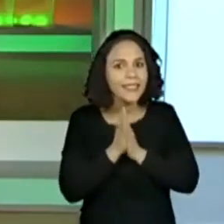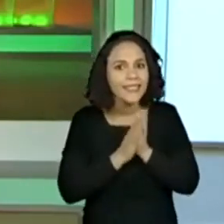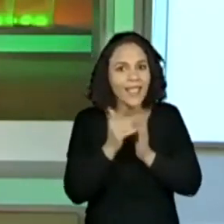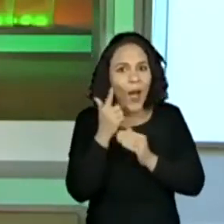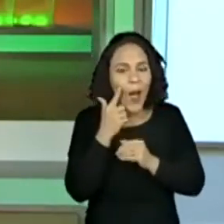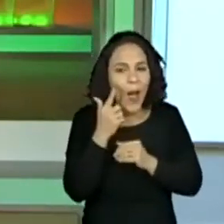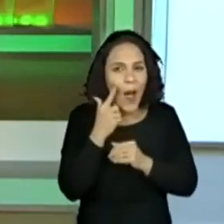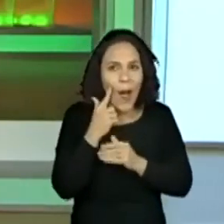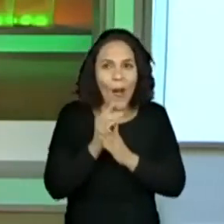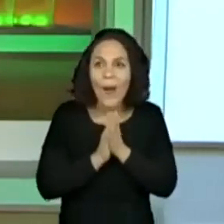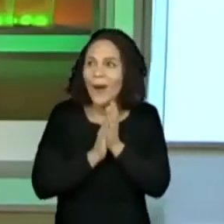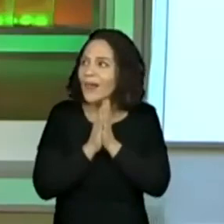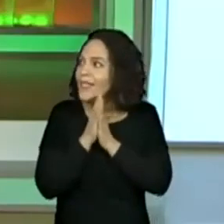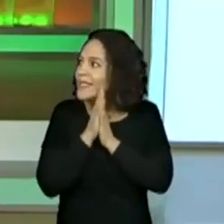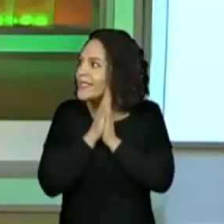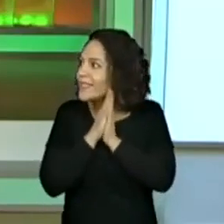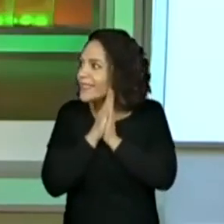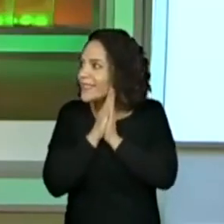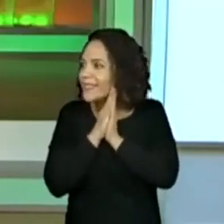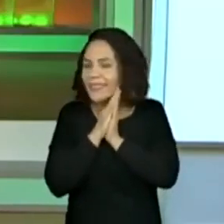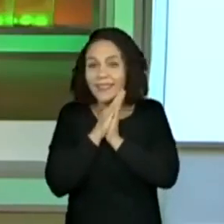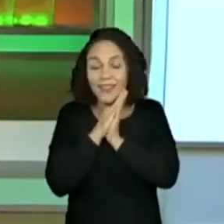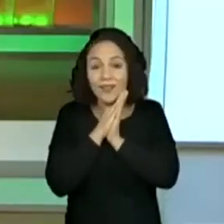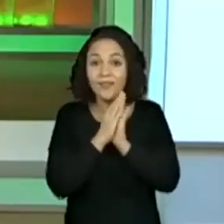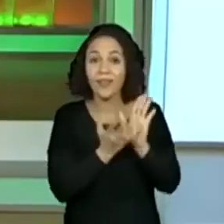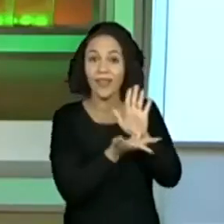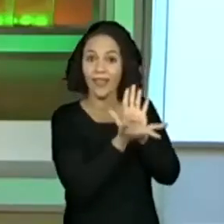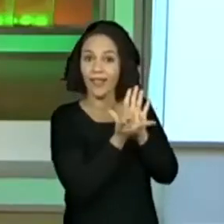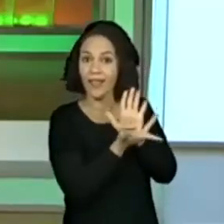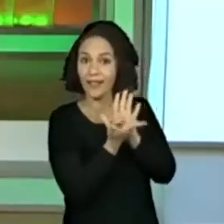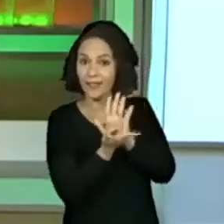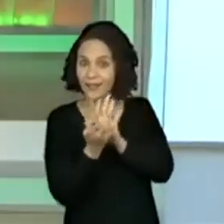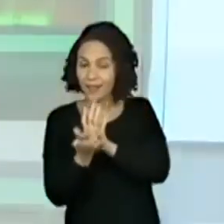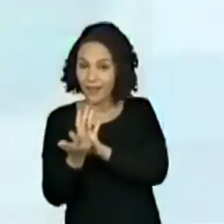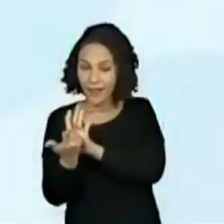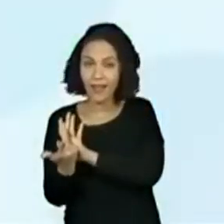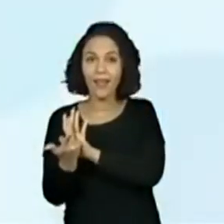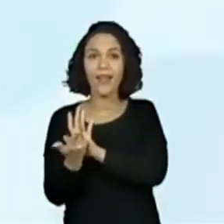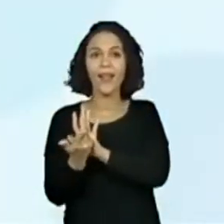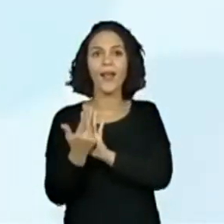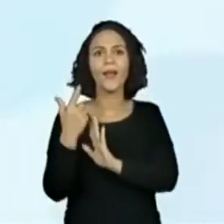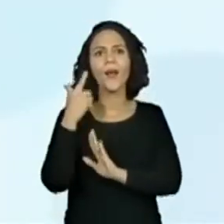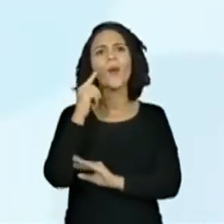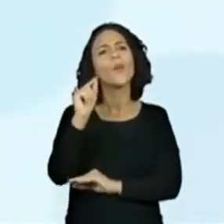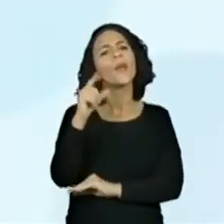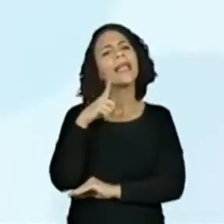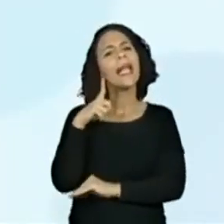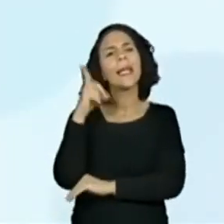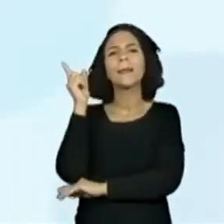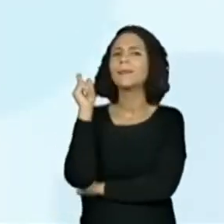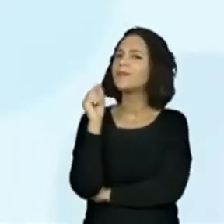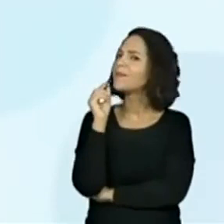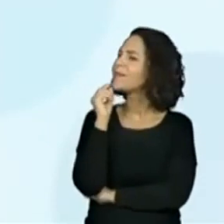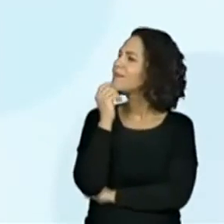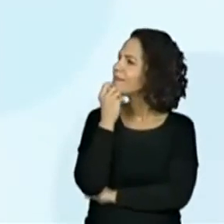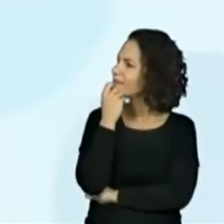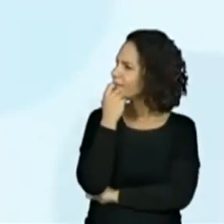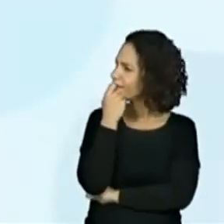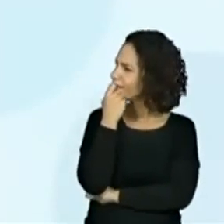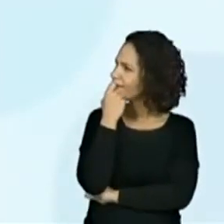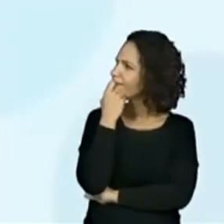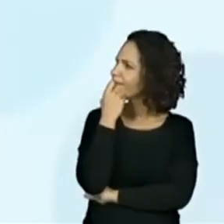vejam, temos algumas ilustrações. O que é que vocês estão observando aí?